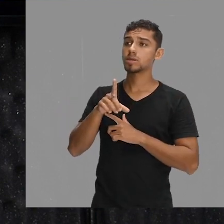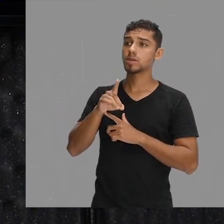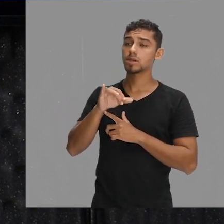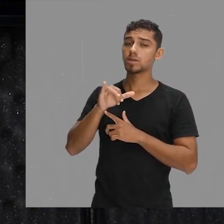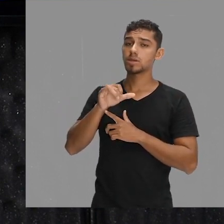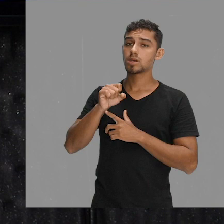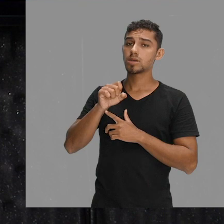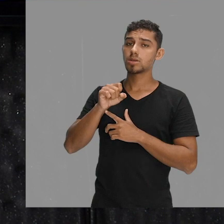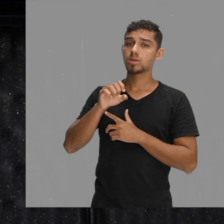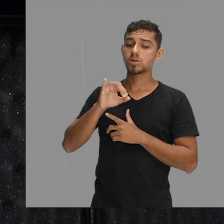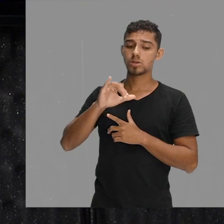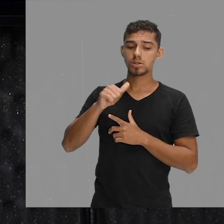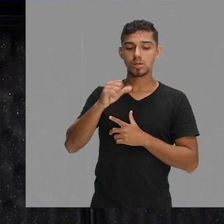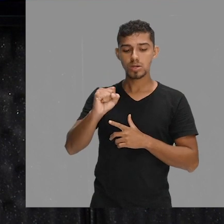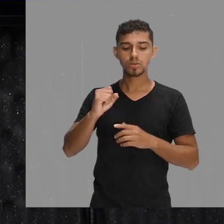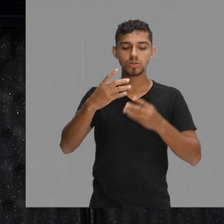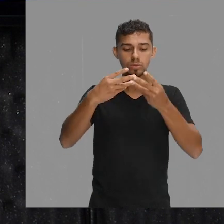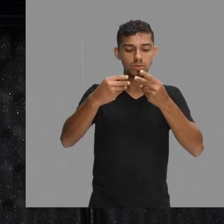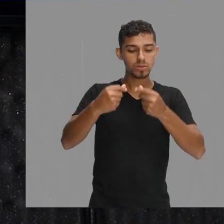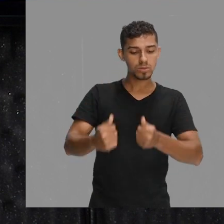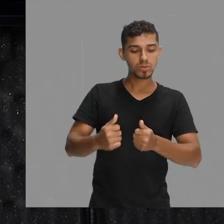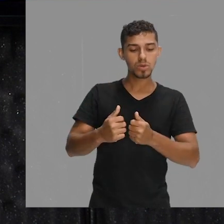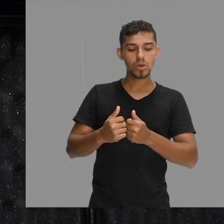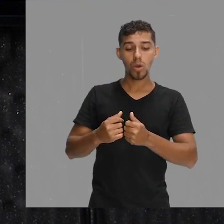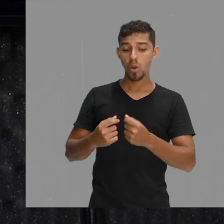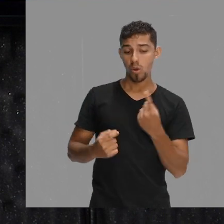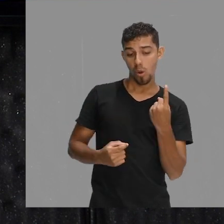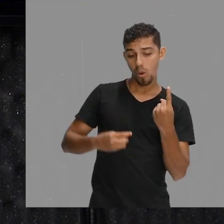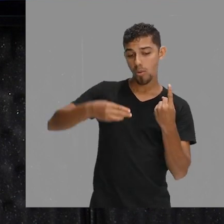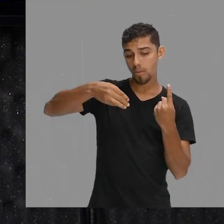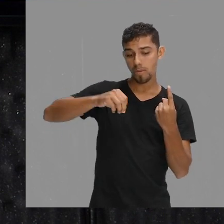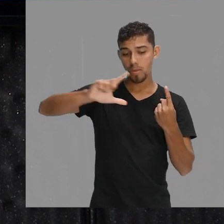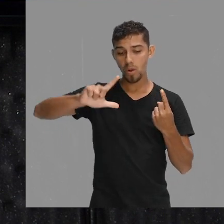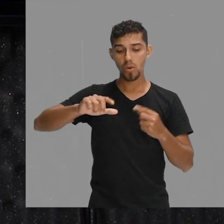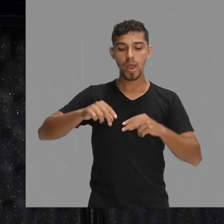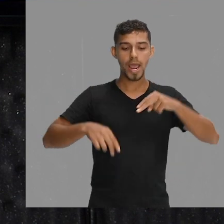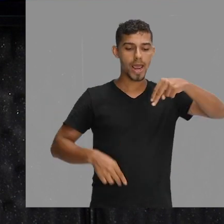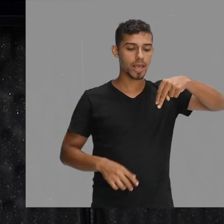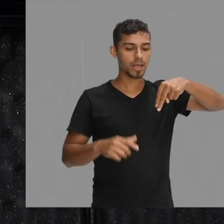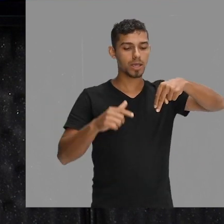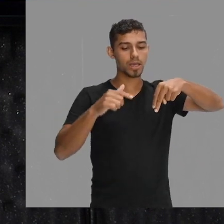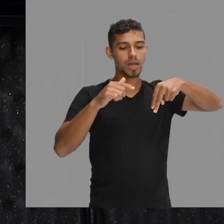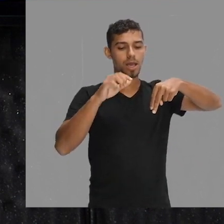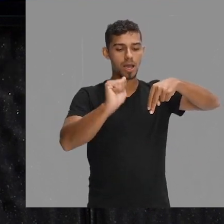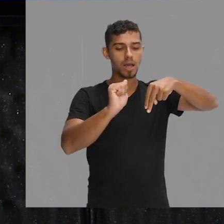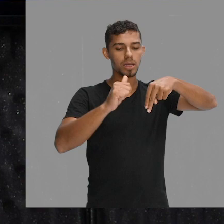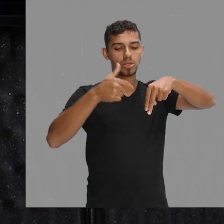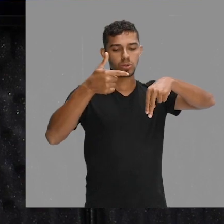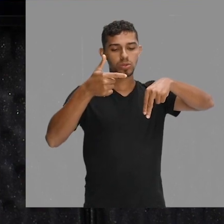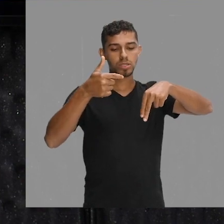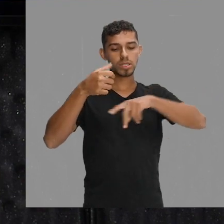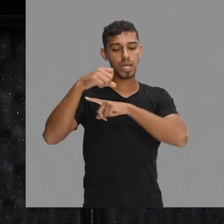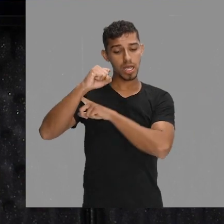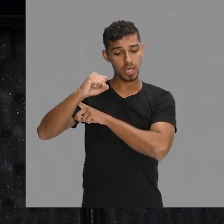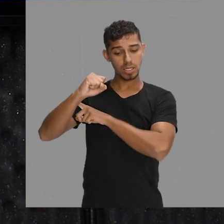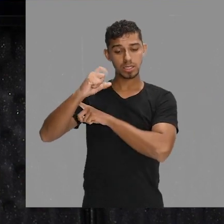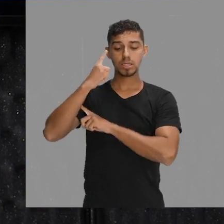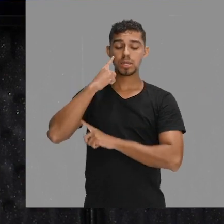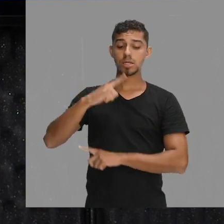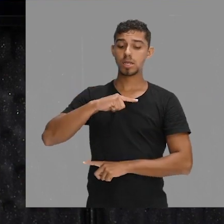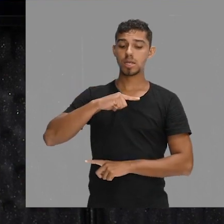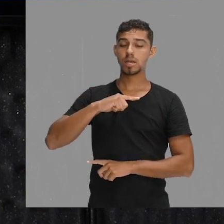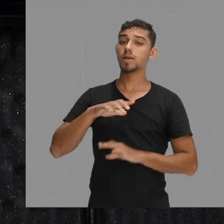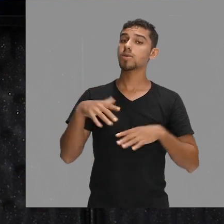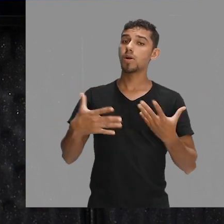eu dissolvo 1 mol de sulfeto de sódio, Na2S, em solução, o que eu vou ter? Eu vou